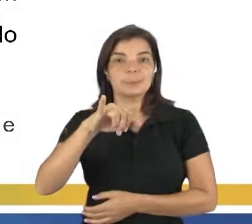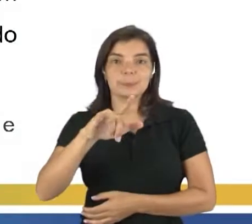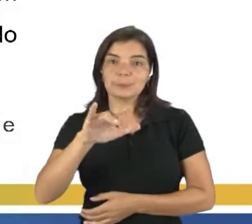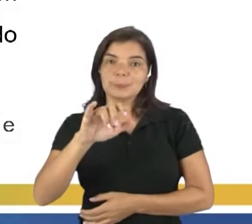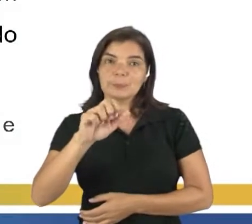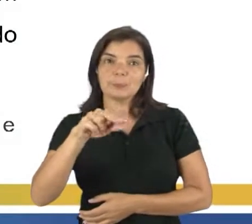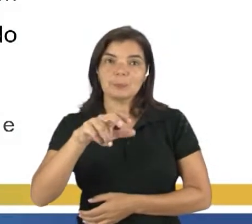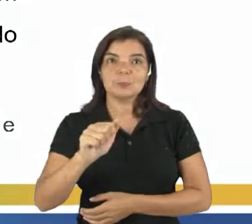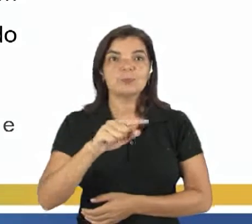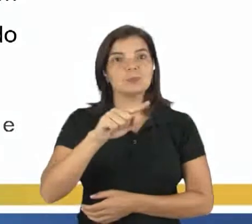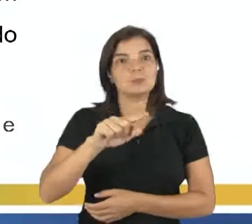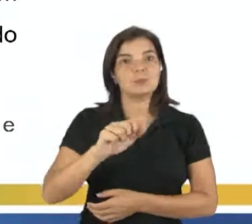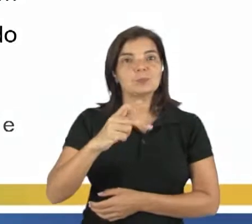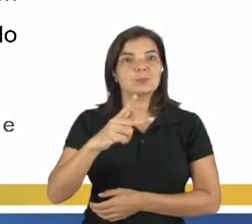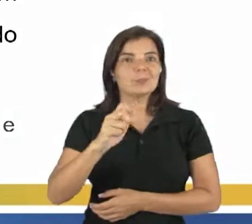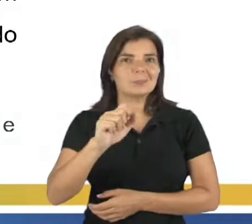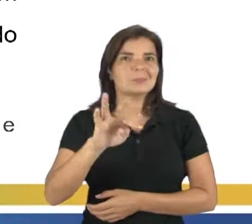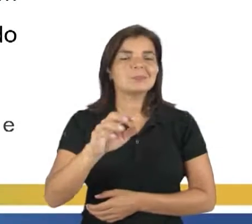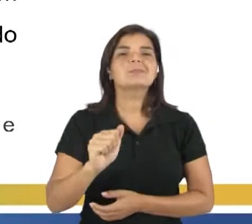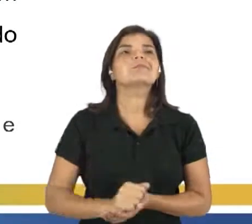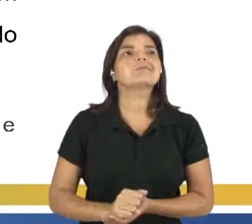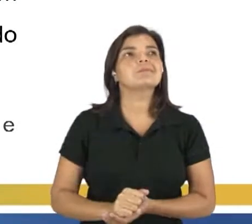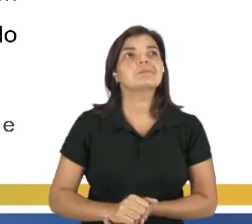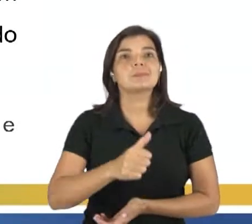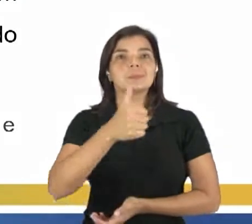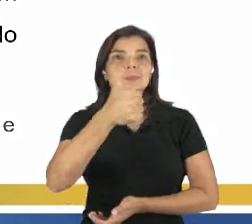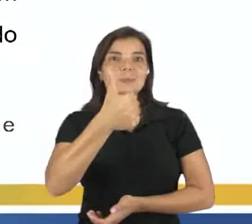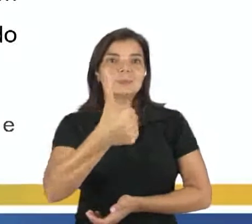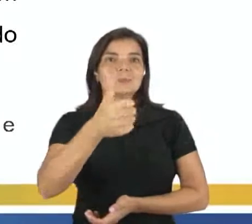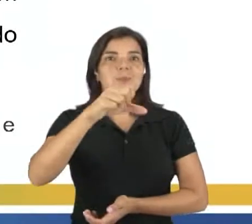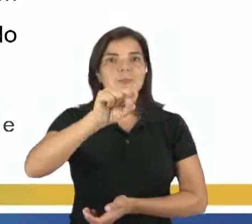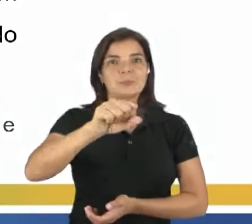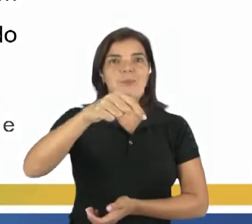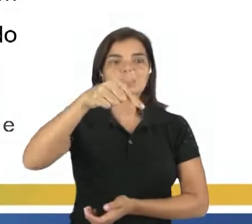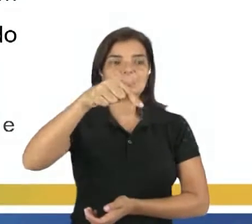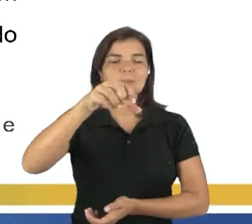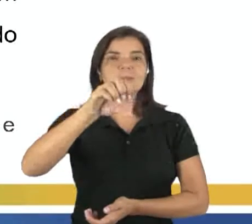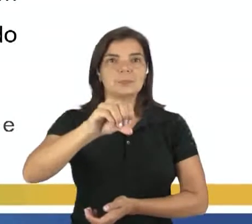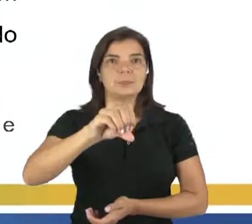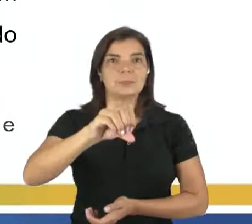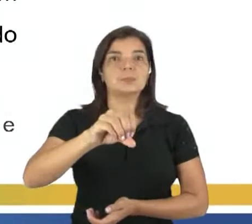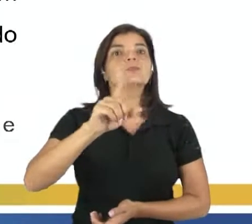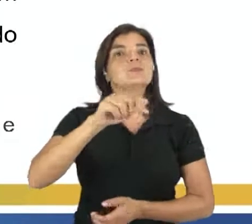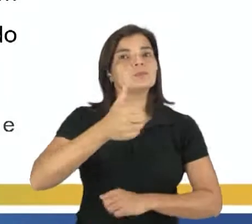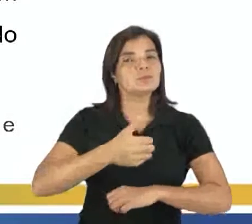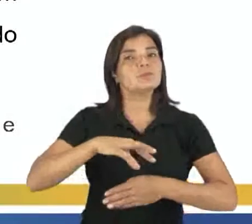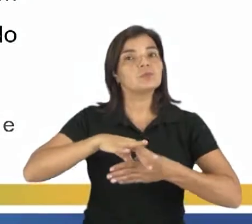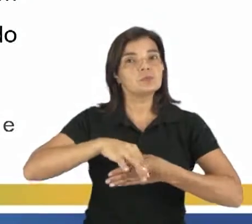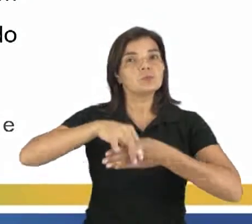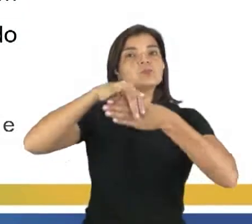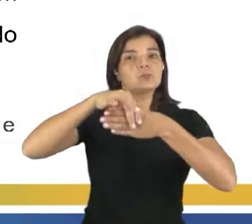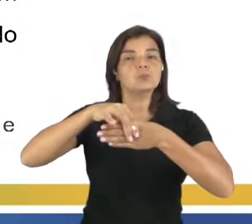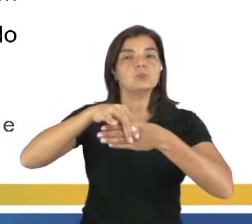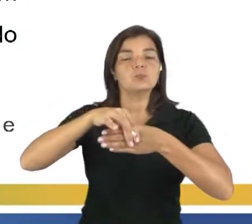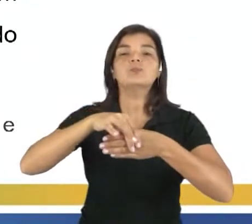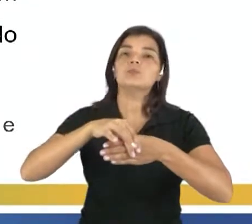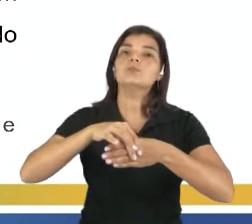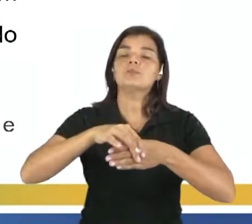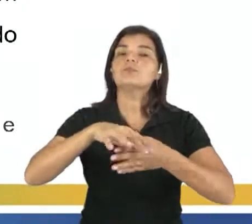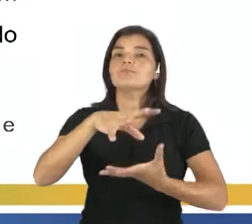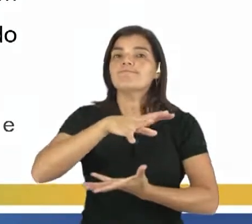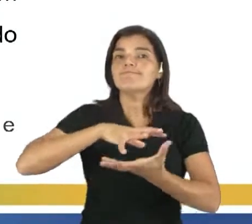Zapata? Emiliano Zapata viveu entre 1879 e 1919, foi um líder revolucionário mexicano